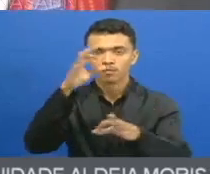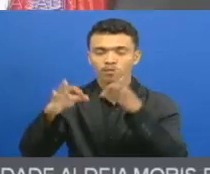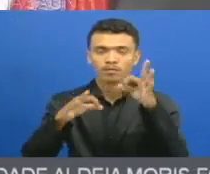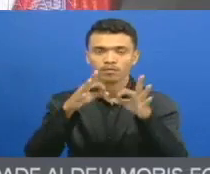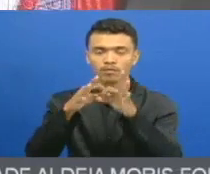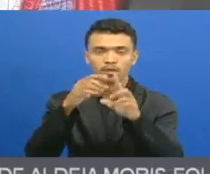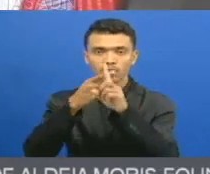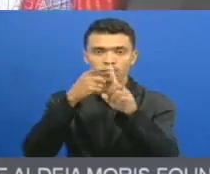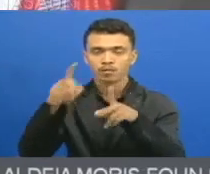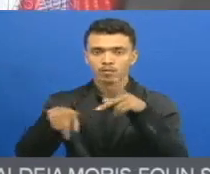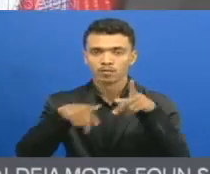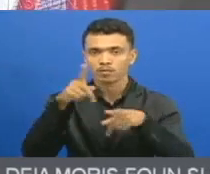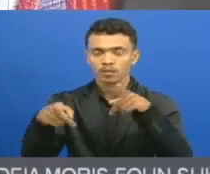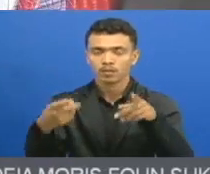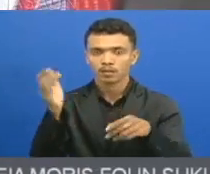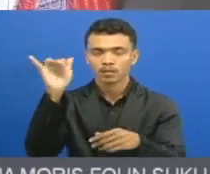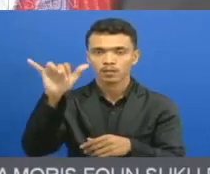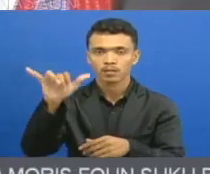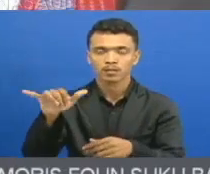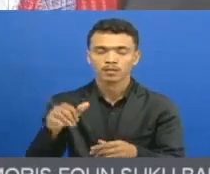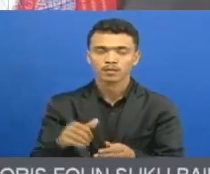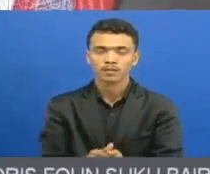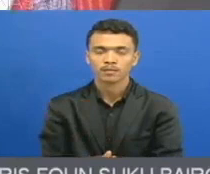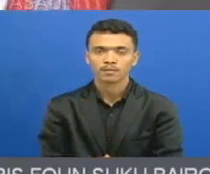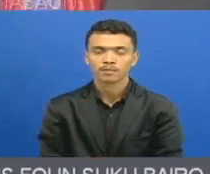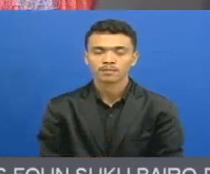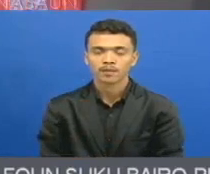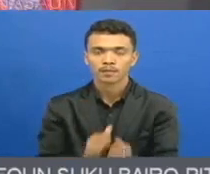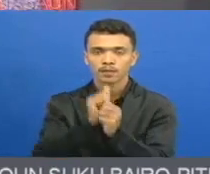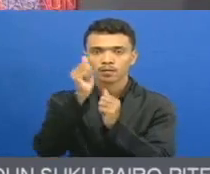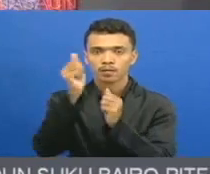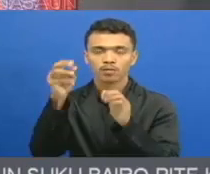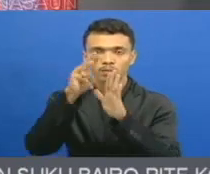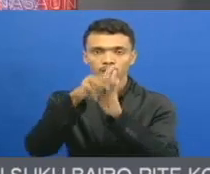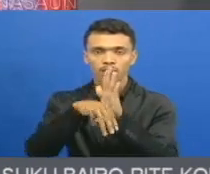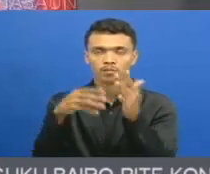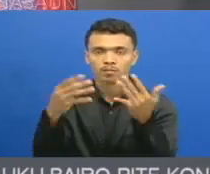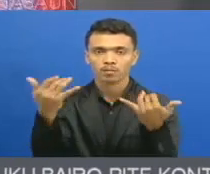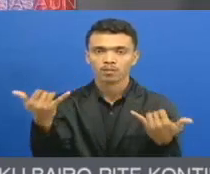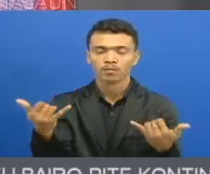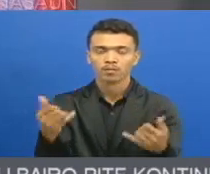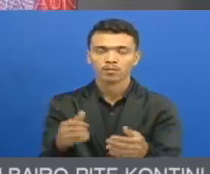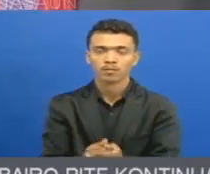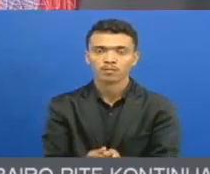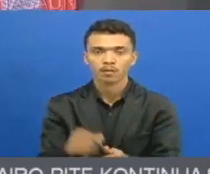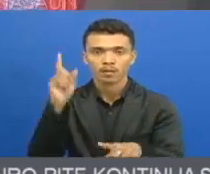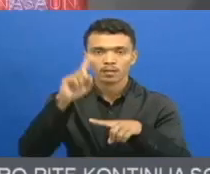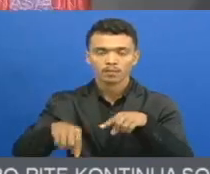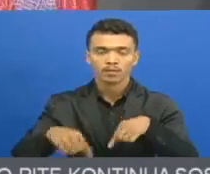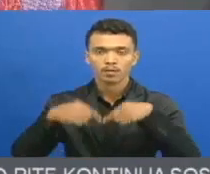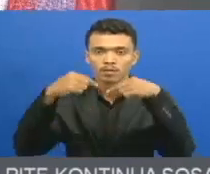te recomendar, Sira. De nem a toa momento de nem, e la vele por